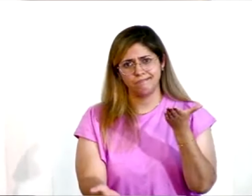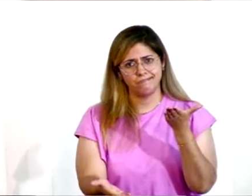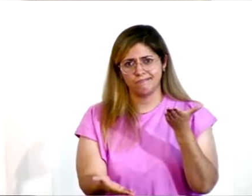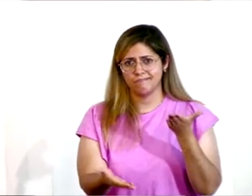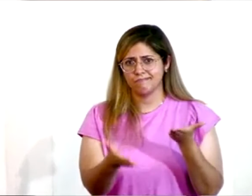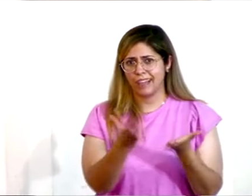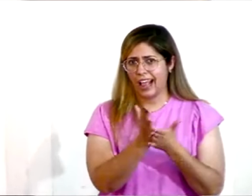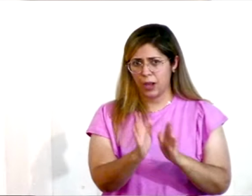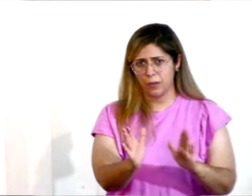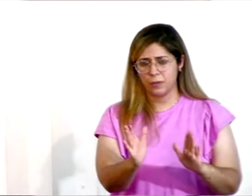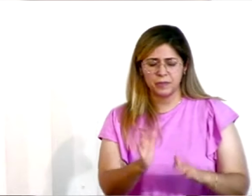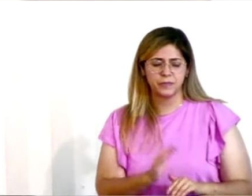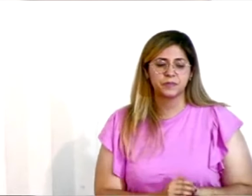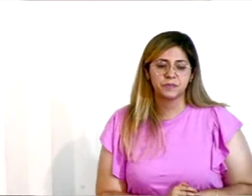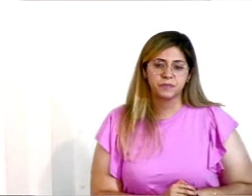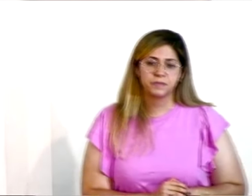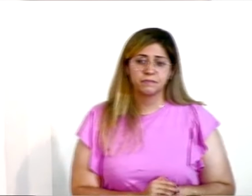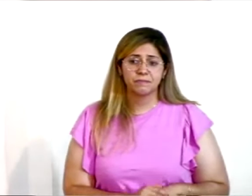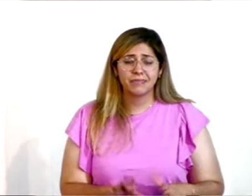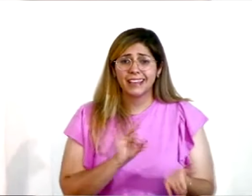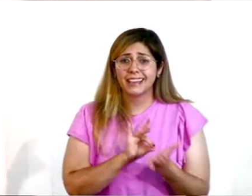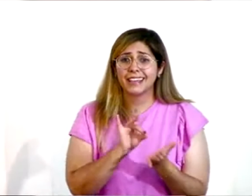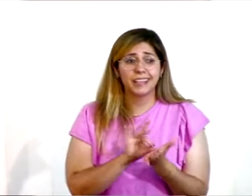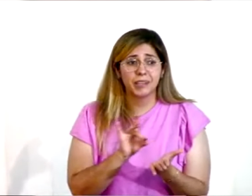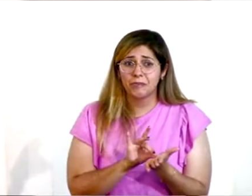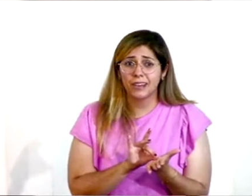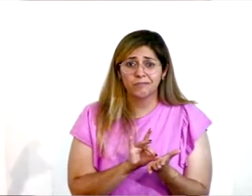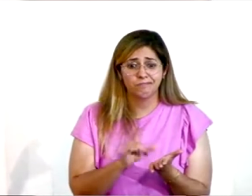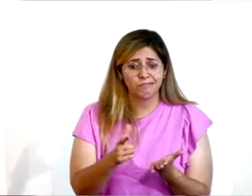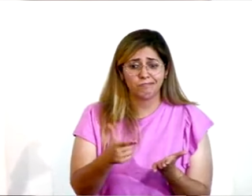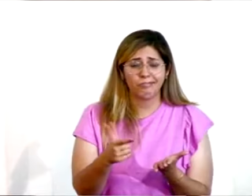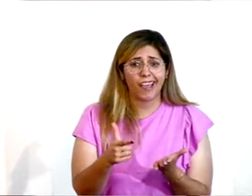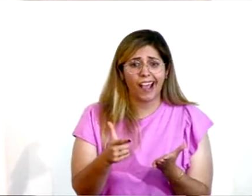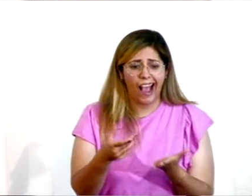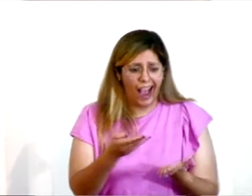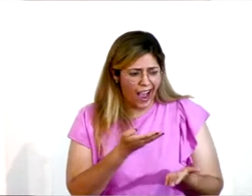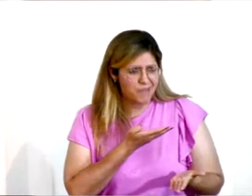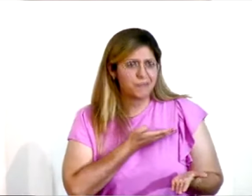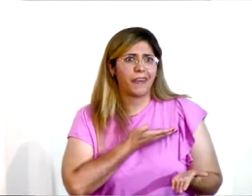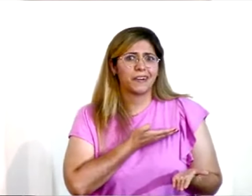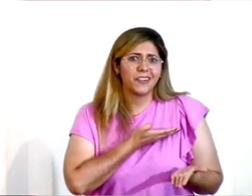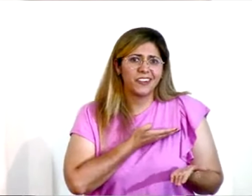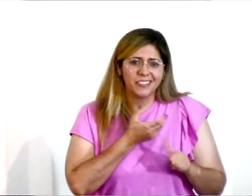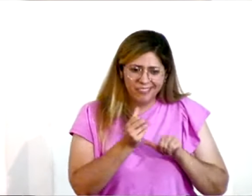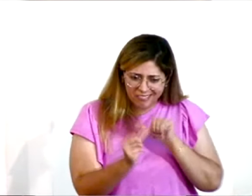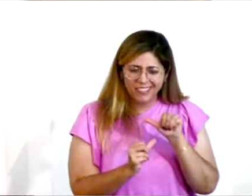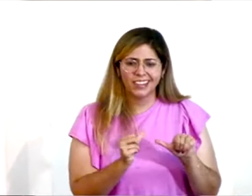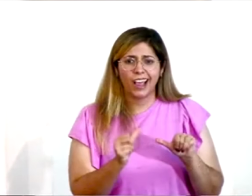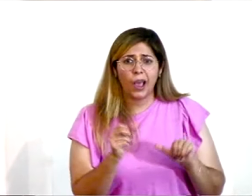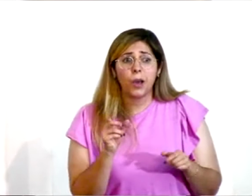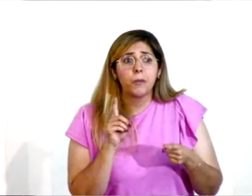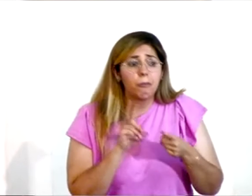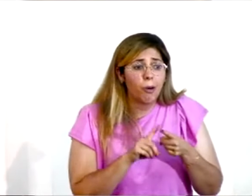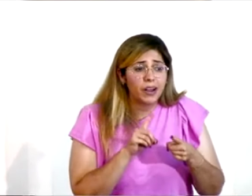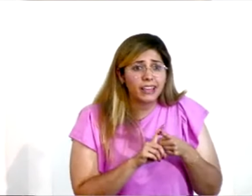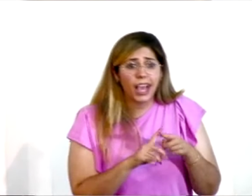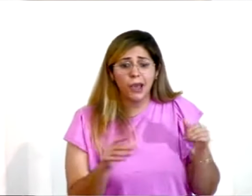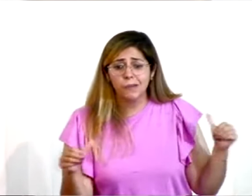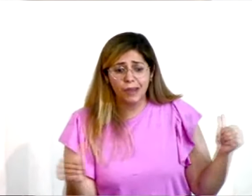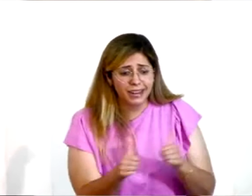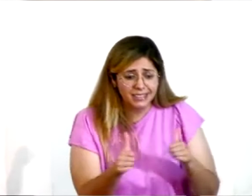um inimigo de alguém que queria ser seu amigo. Por que você faz isso, Saulo?